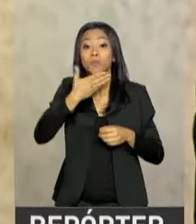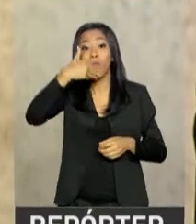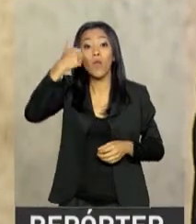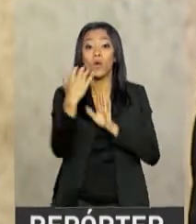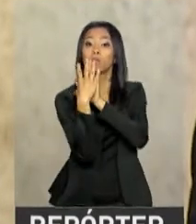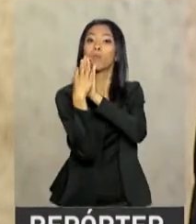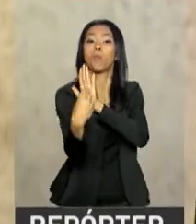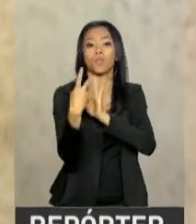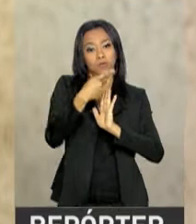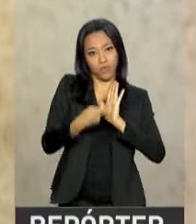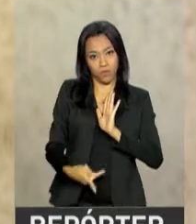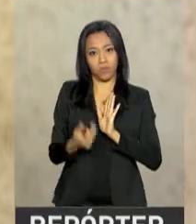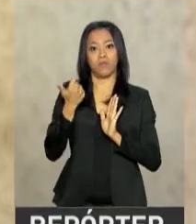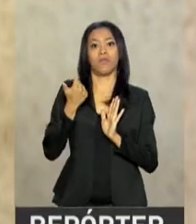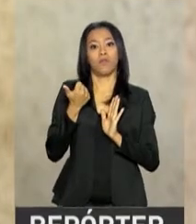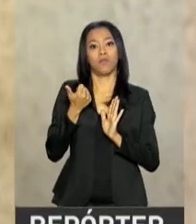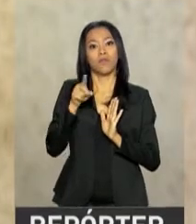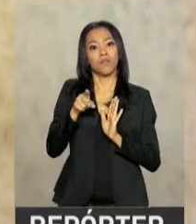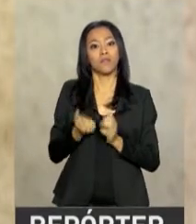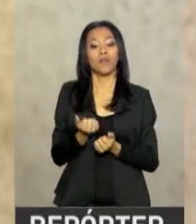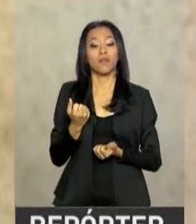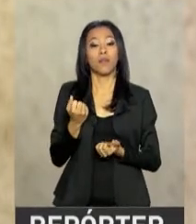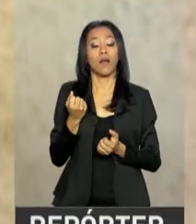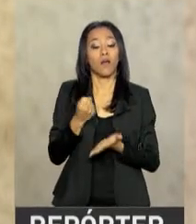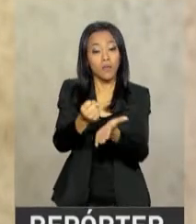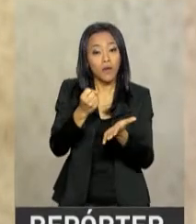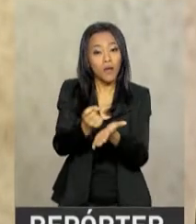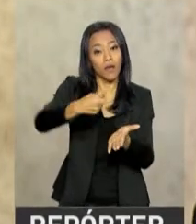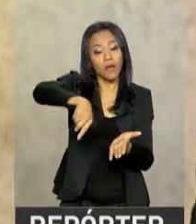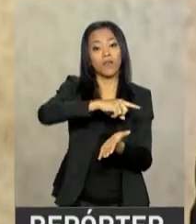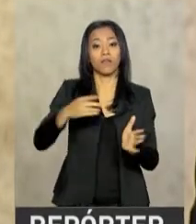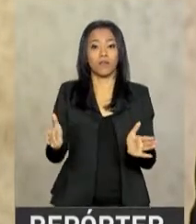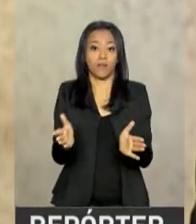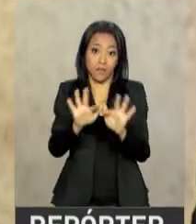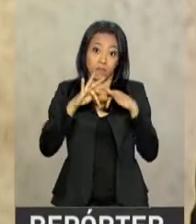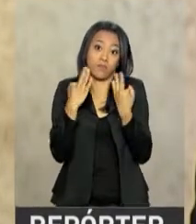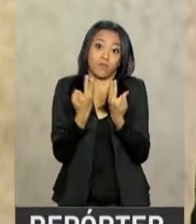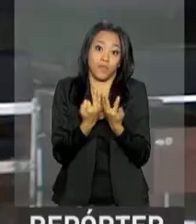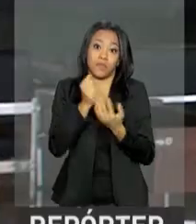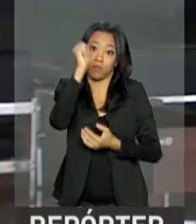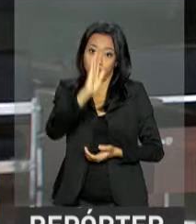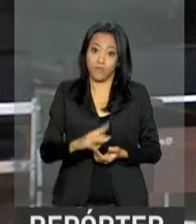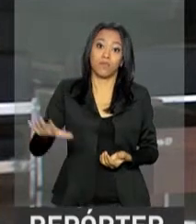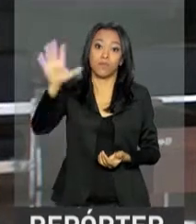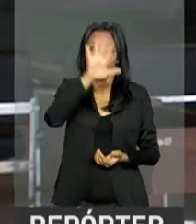as iniciativas que mais prometem termos de geração de emprego e renda né no país